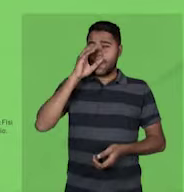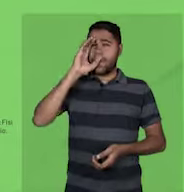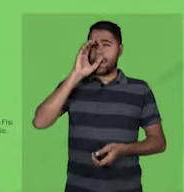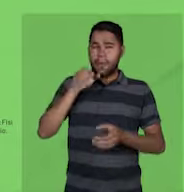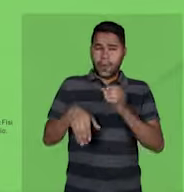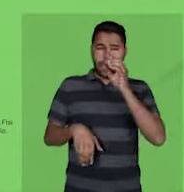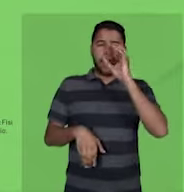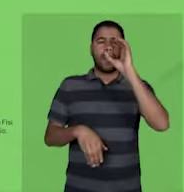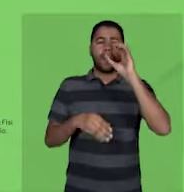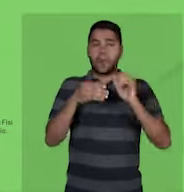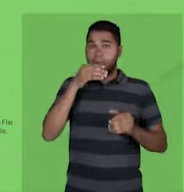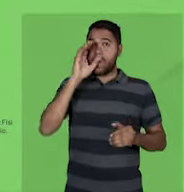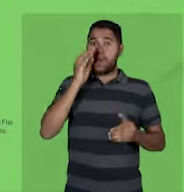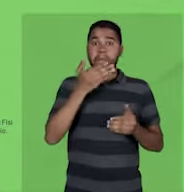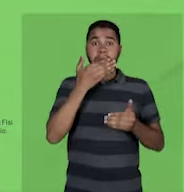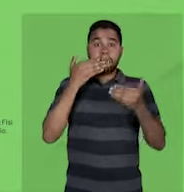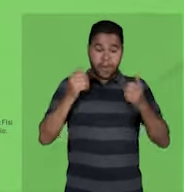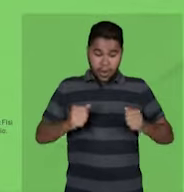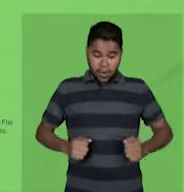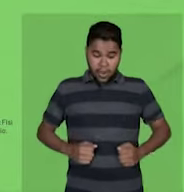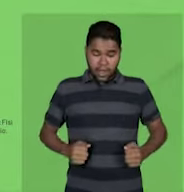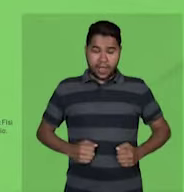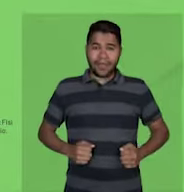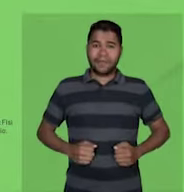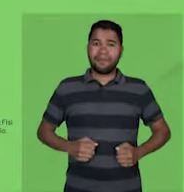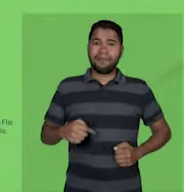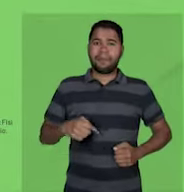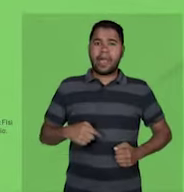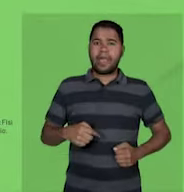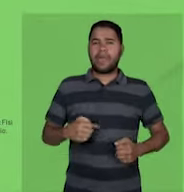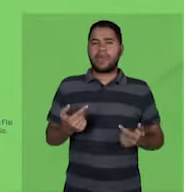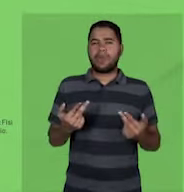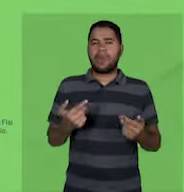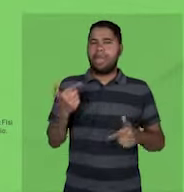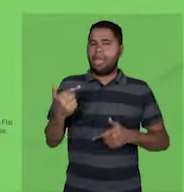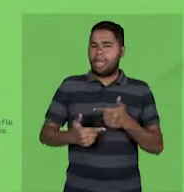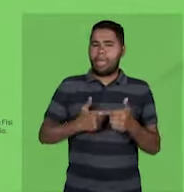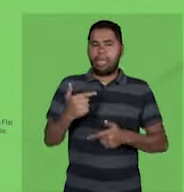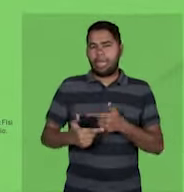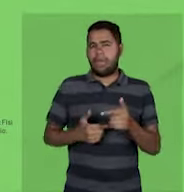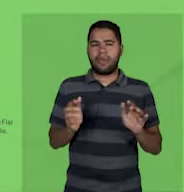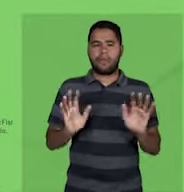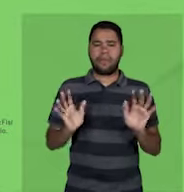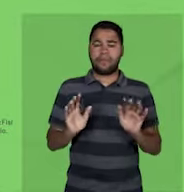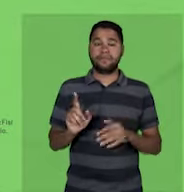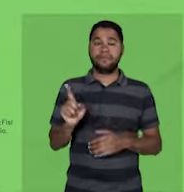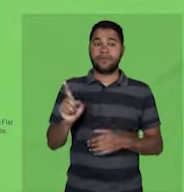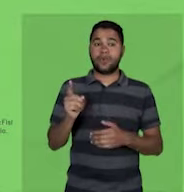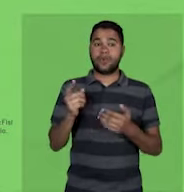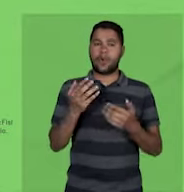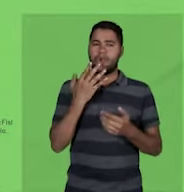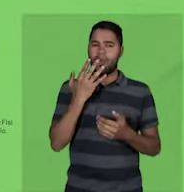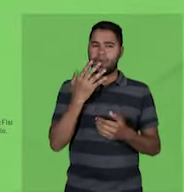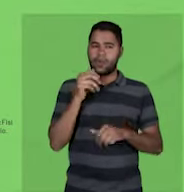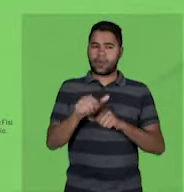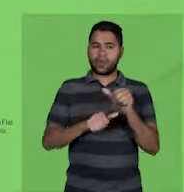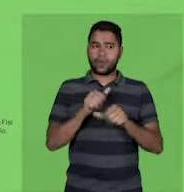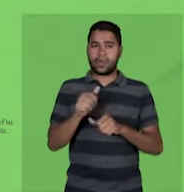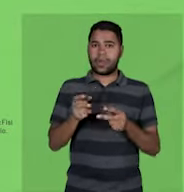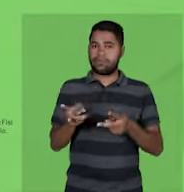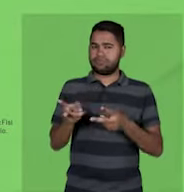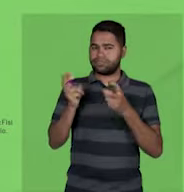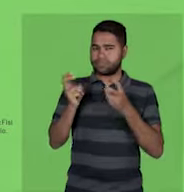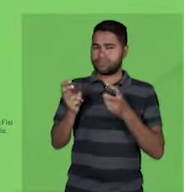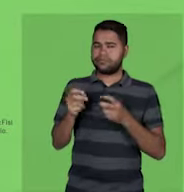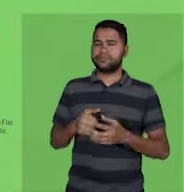melhor vai ser para o meu rim, para não sobrecarregar. Isso por quê? Deixa eu trocar aqui novamente a cor da caneta para a gente poder enxergar um pouco